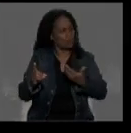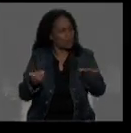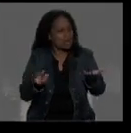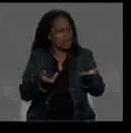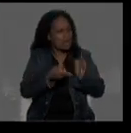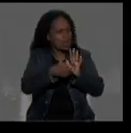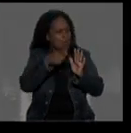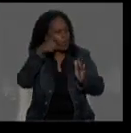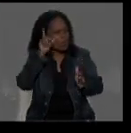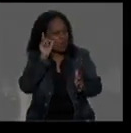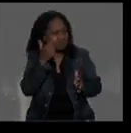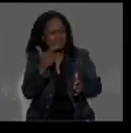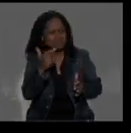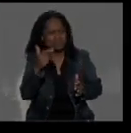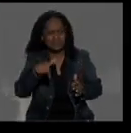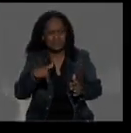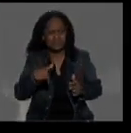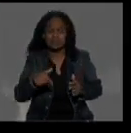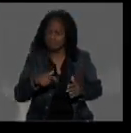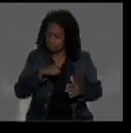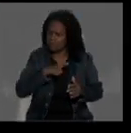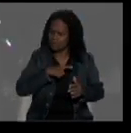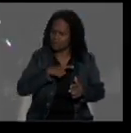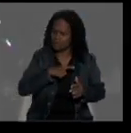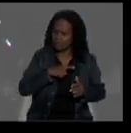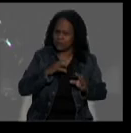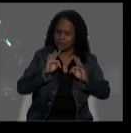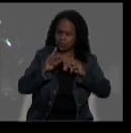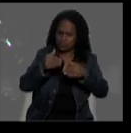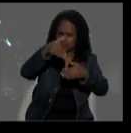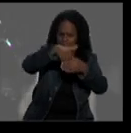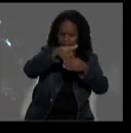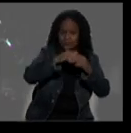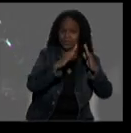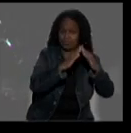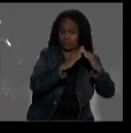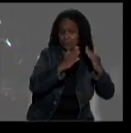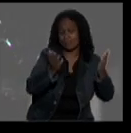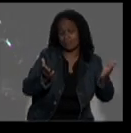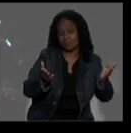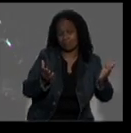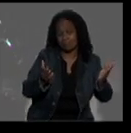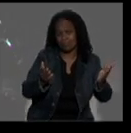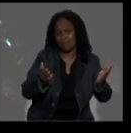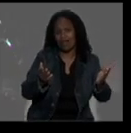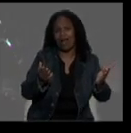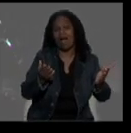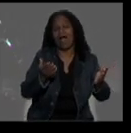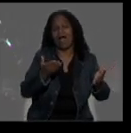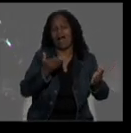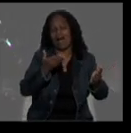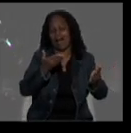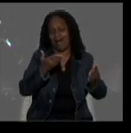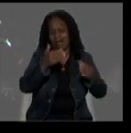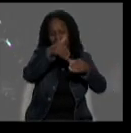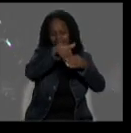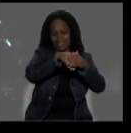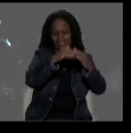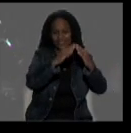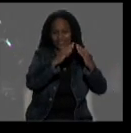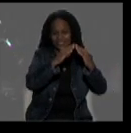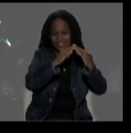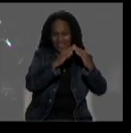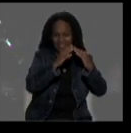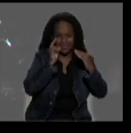aí falou, ontem não tinha ninguém aqui? Não, estava todo mundo aqui. Mas cadê as pessoas? A gente estava em casa. E as pessoas